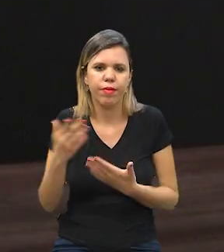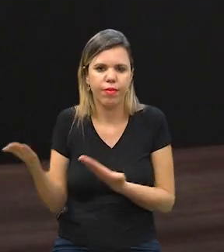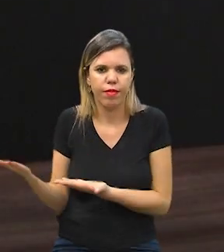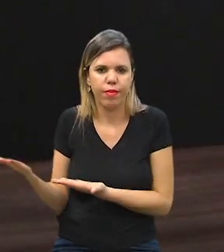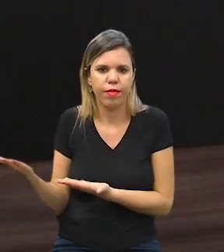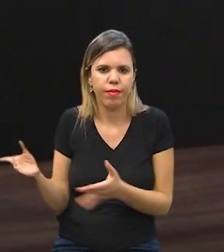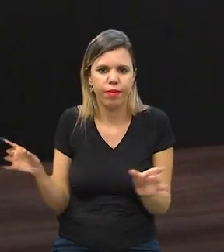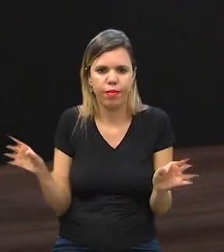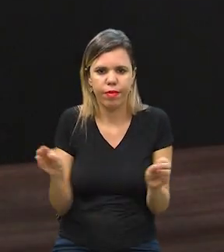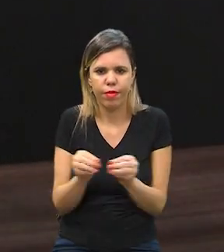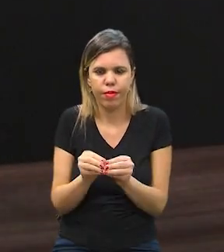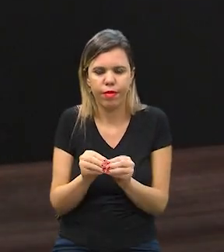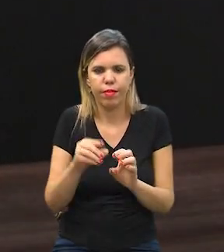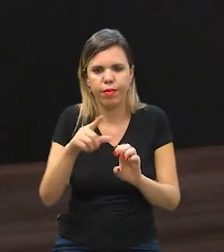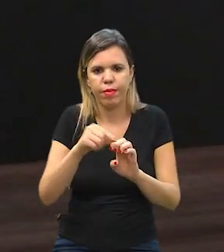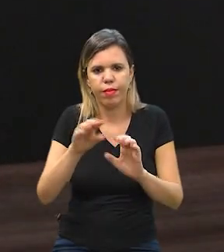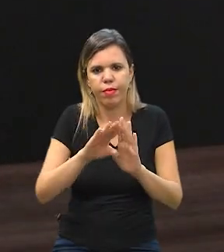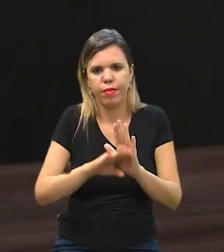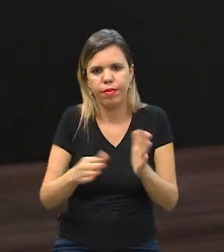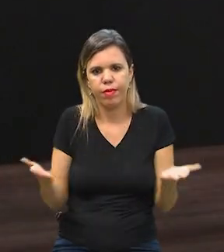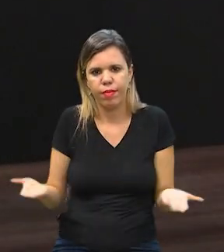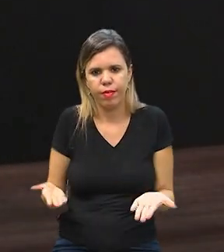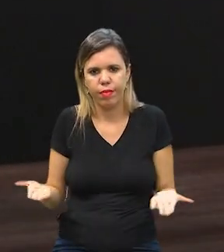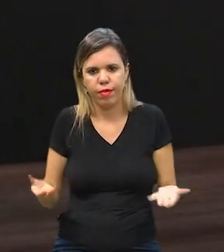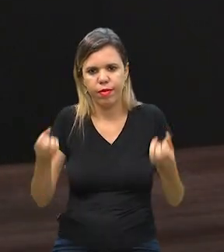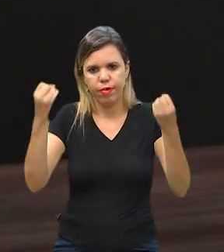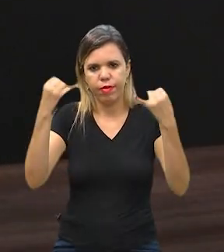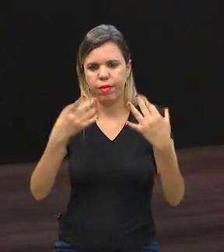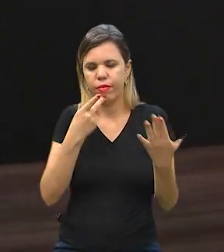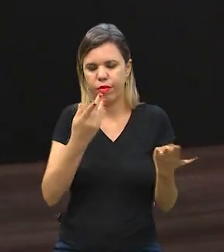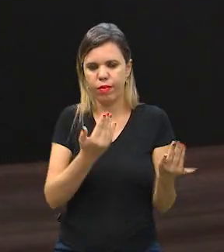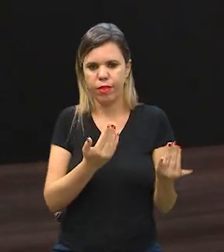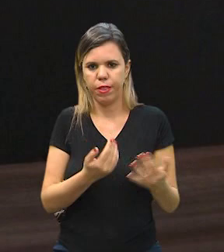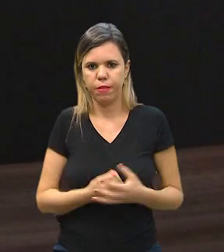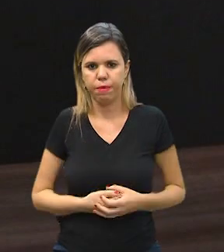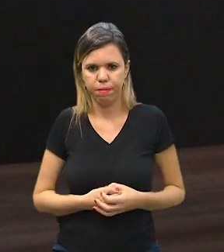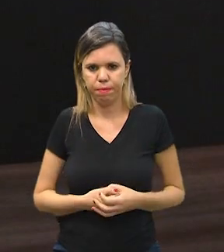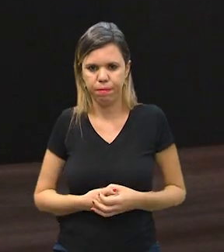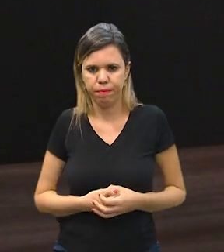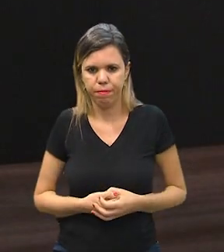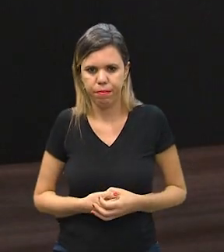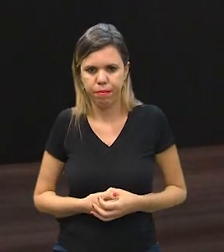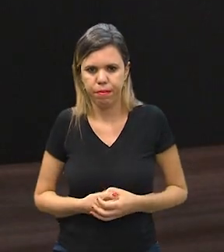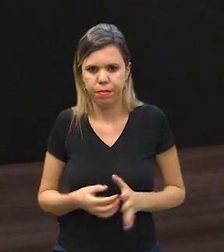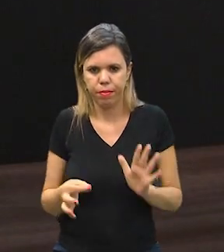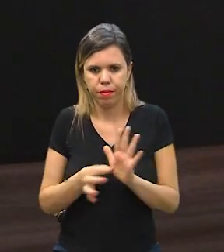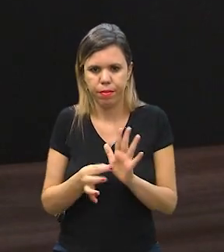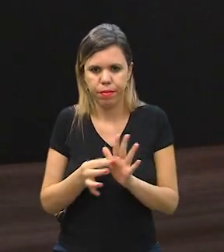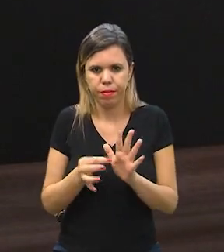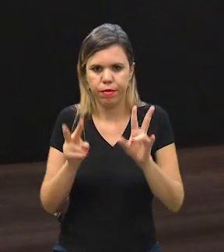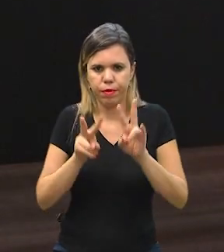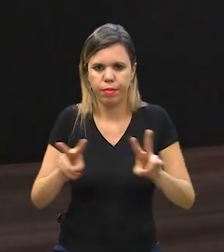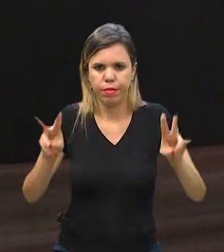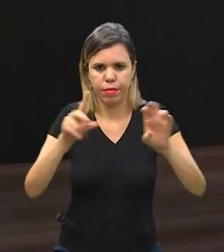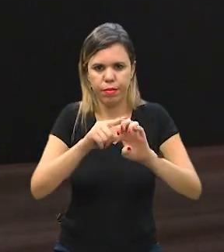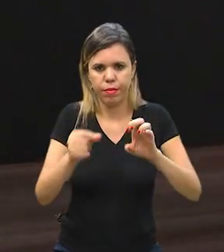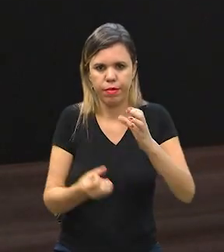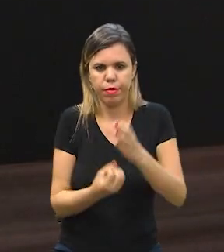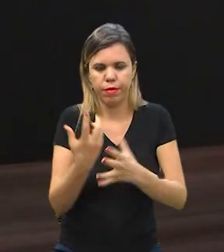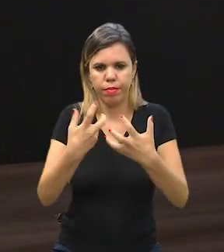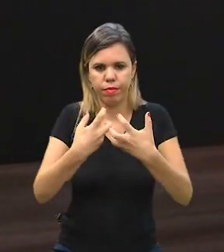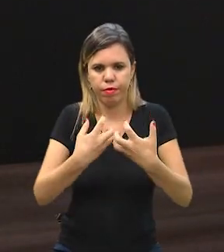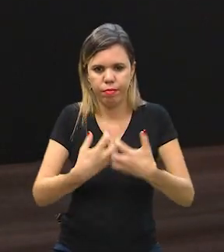esse bate-papo gostoso que a gente teve aqui com a Tatiane, a gente encerra o Ser Empreendedor de hoje, que falou aí da juventude, desse